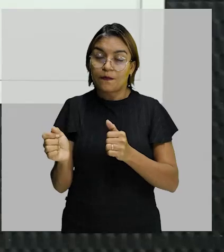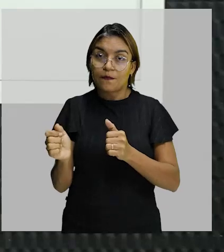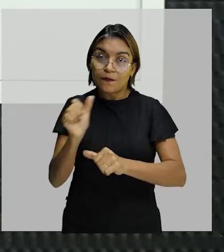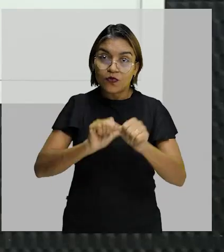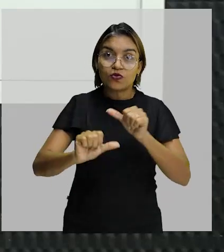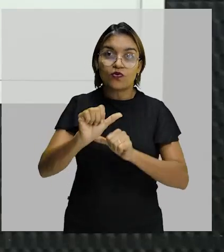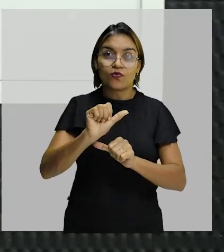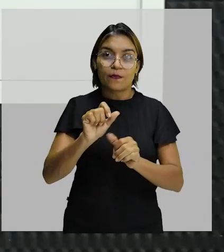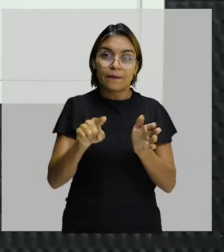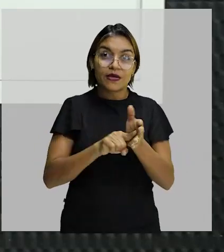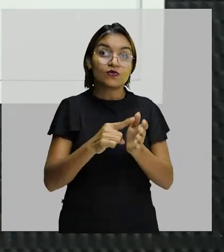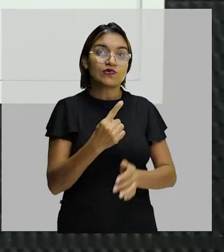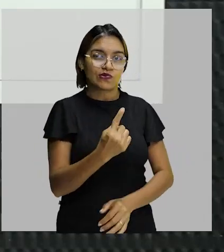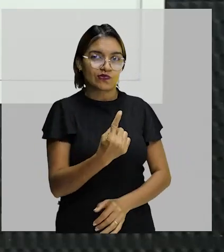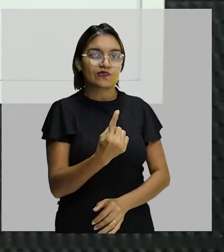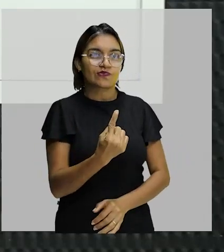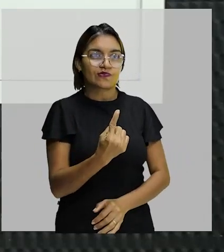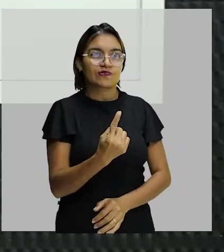né?